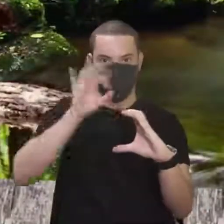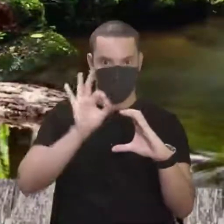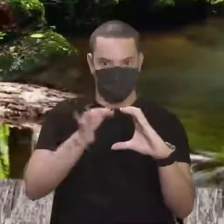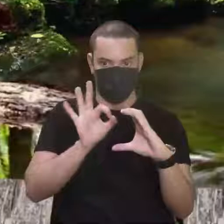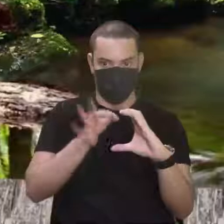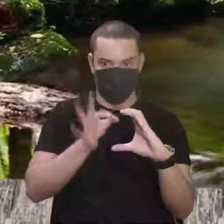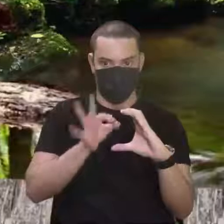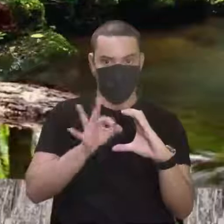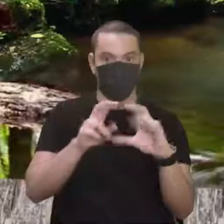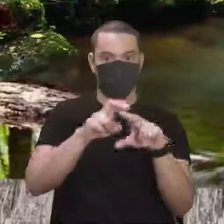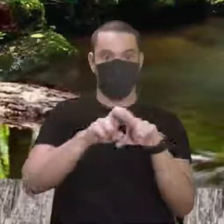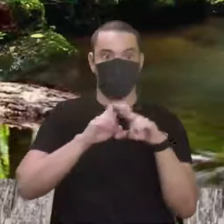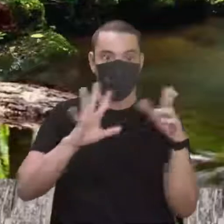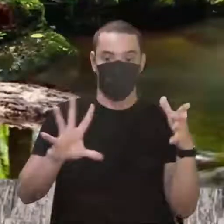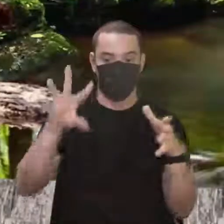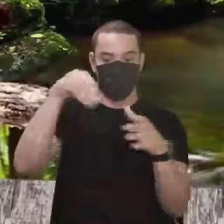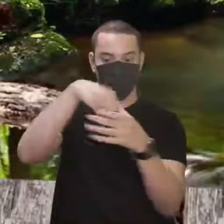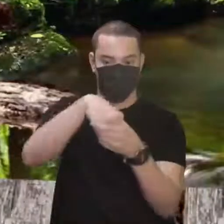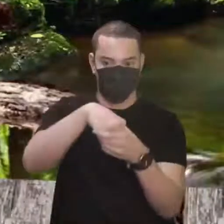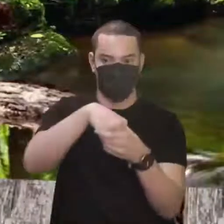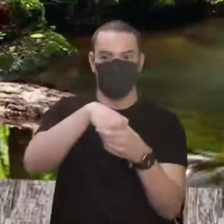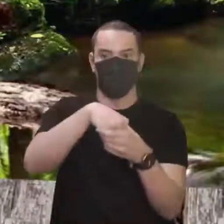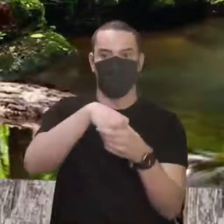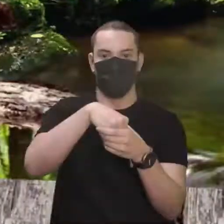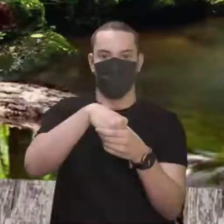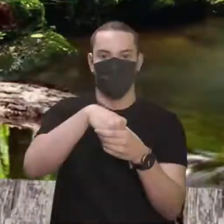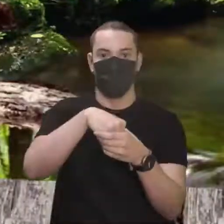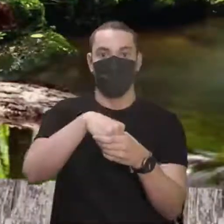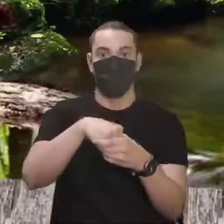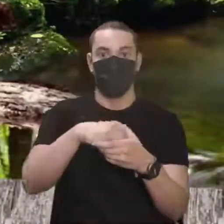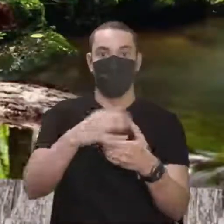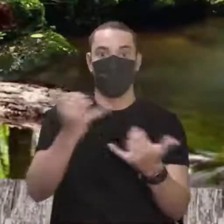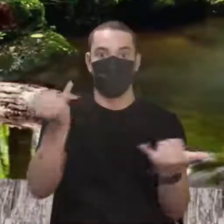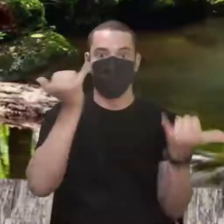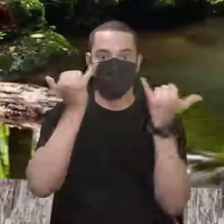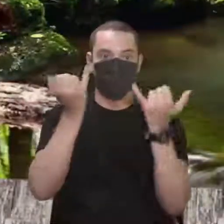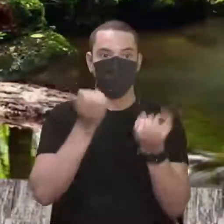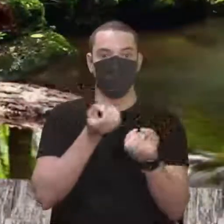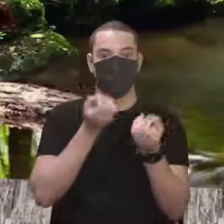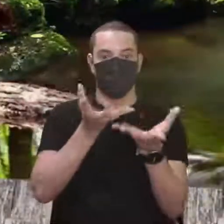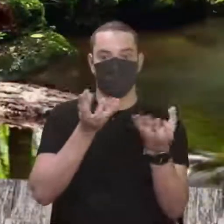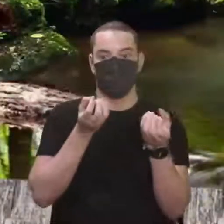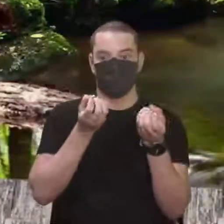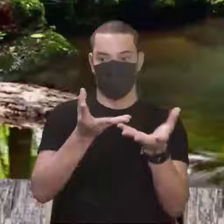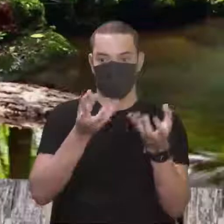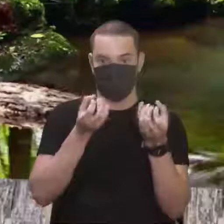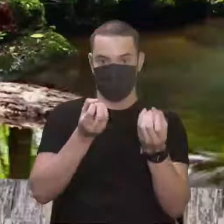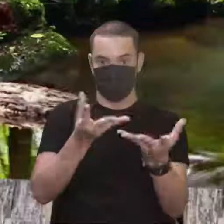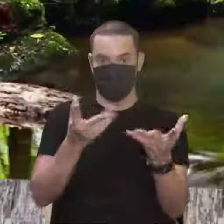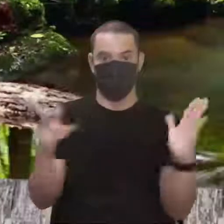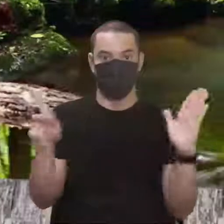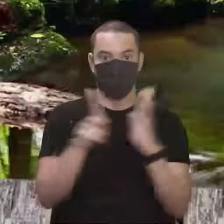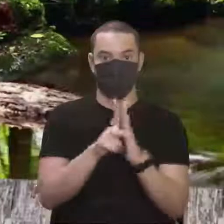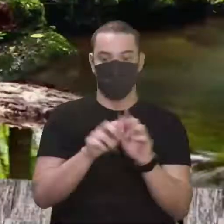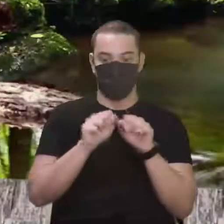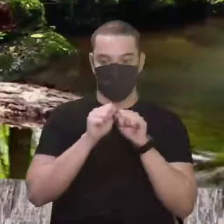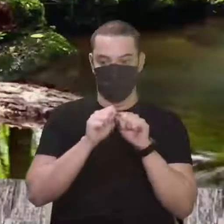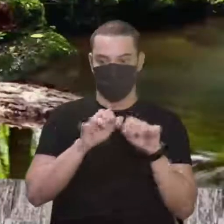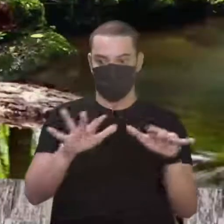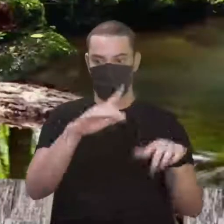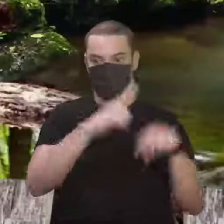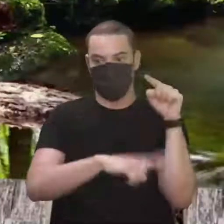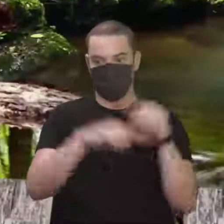Perfeito? Então está ali dentro. As informações que são passadas através